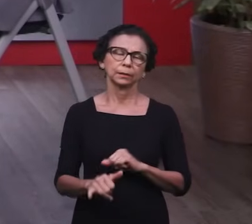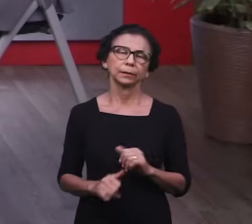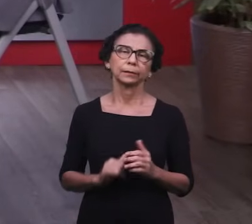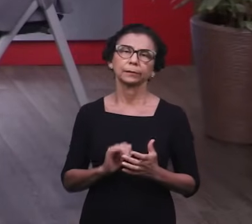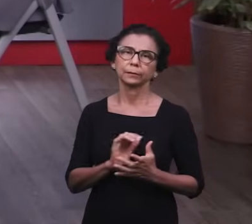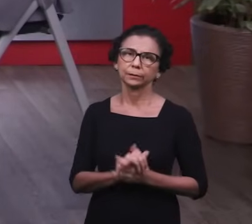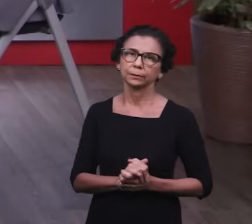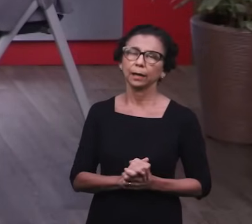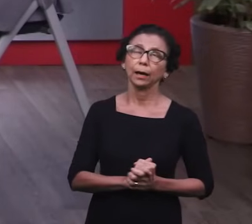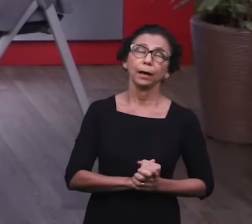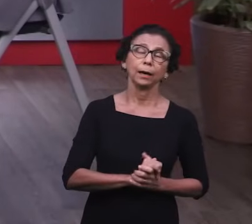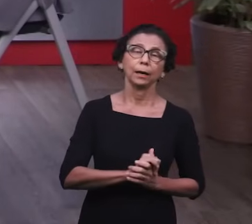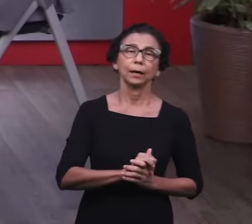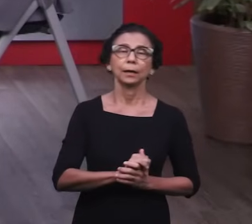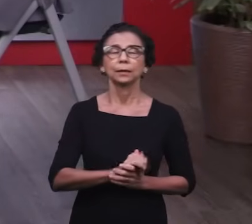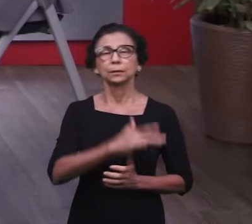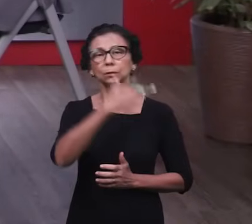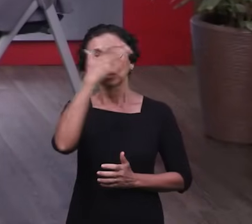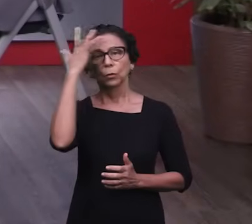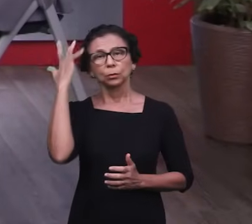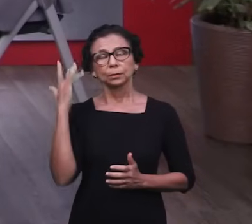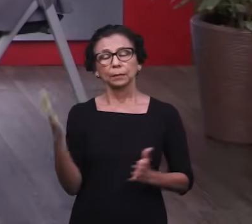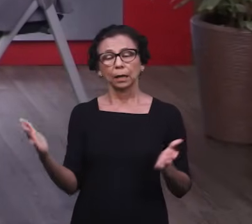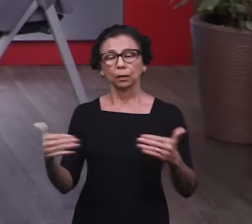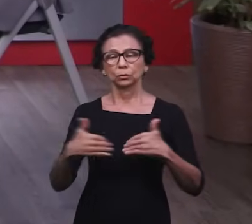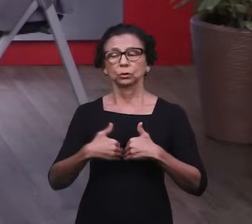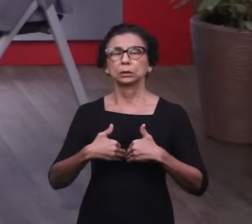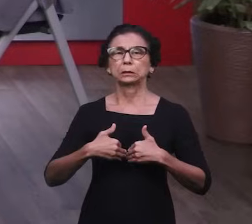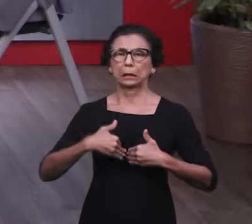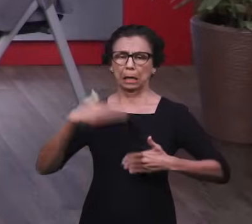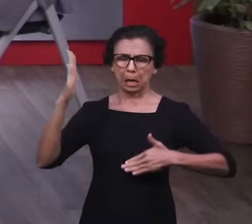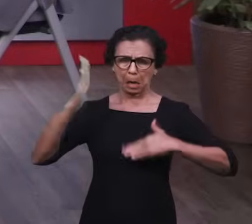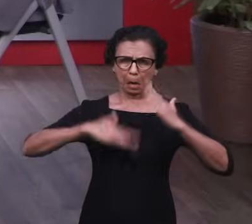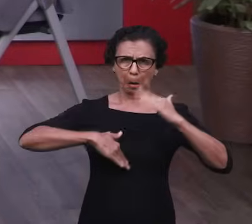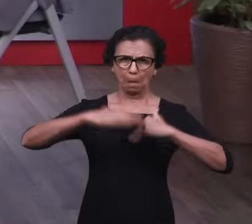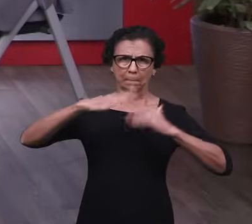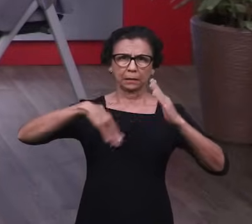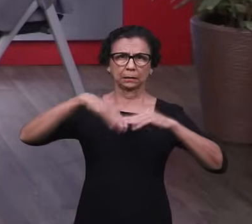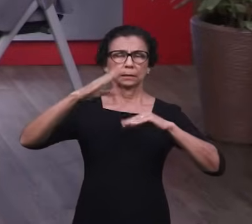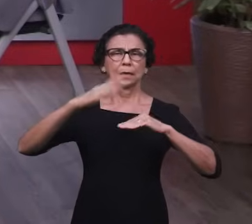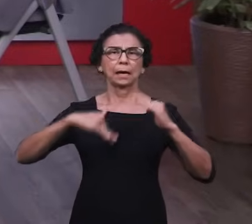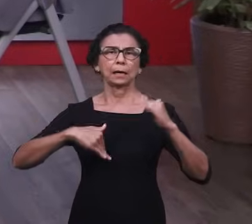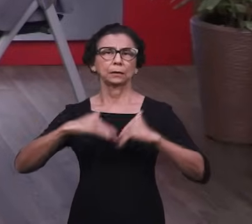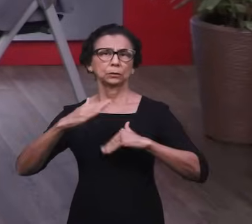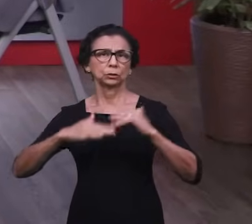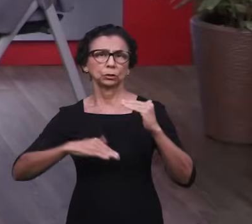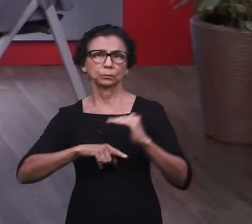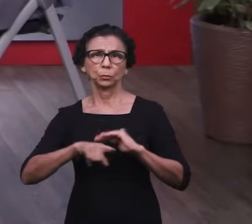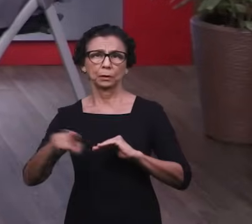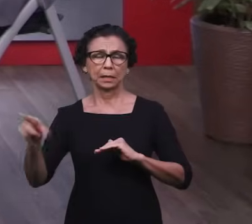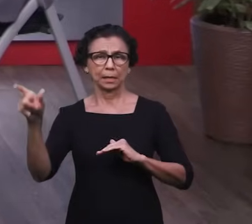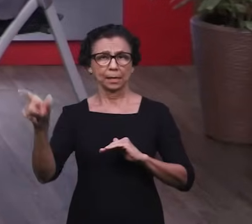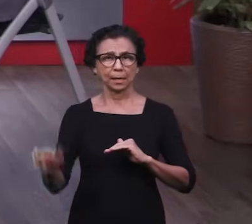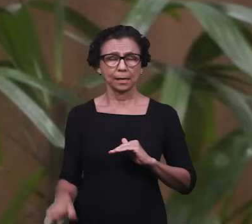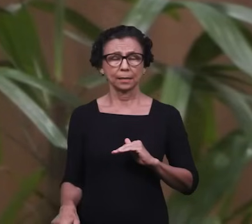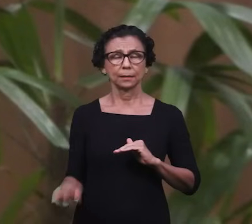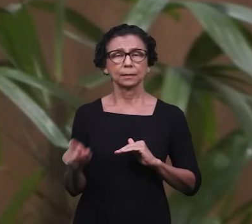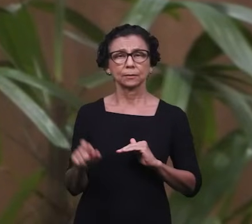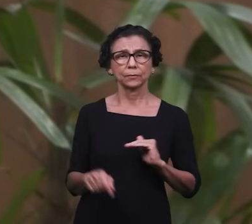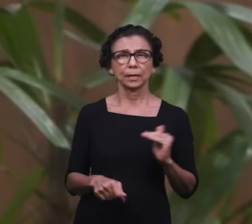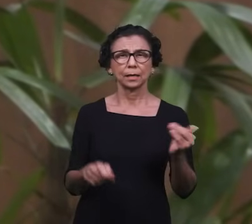gênio. habilidades, não é bem assim. Que às vezes porque ele fica um tempão fazendo alguma coisa ou memorizando listas, que aquilo ali Uhum. tem compreensão,